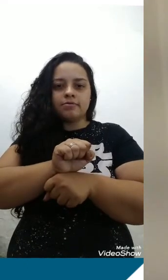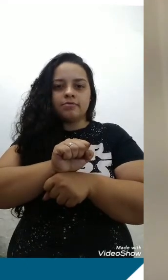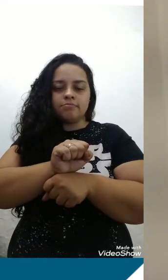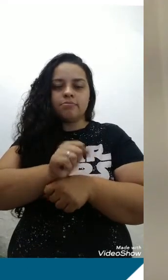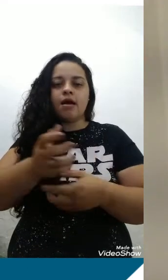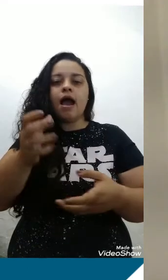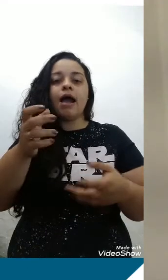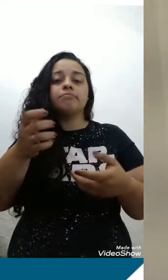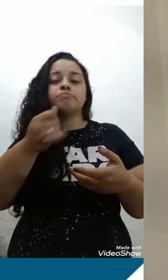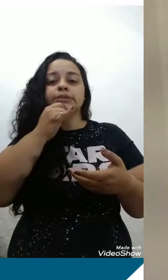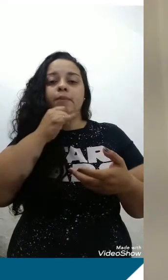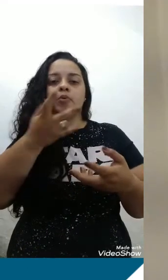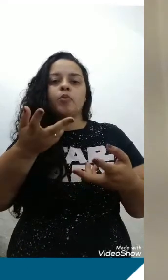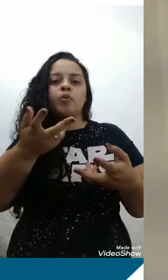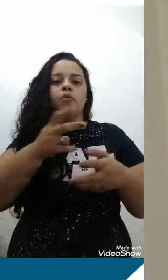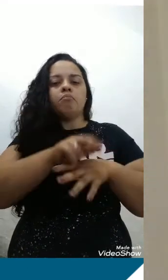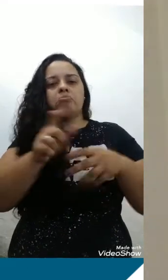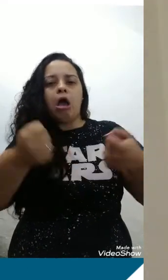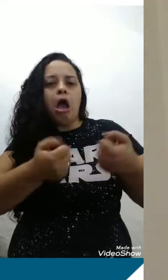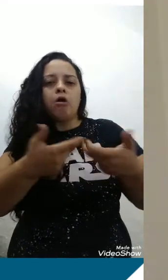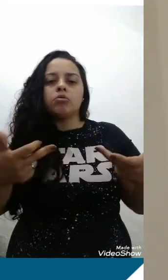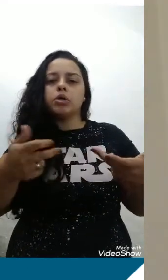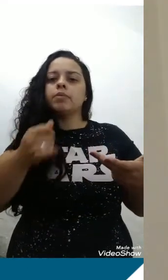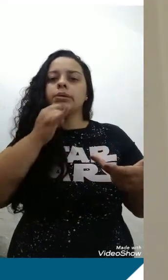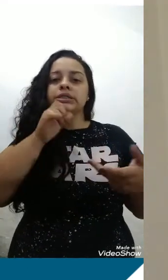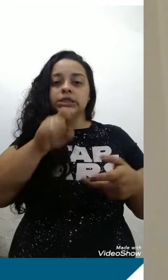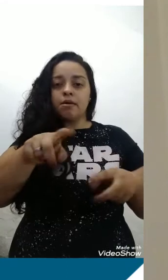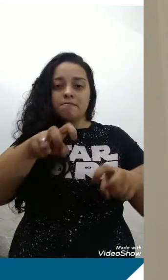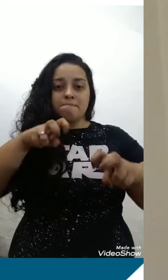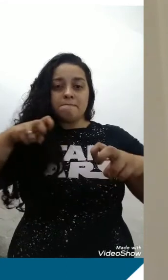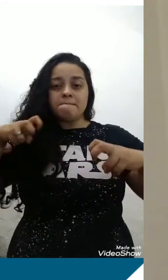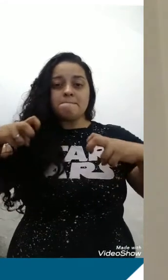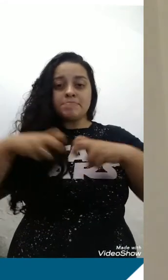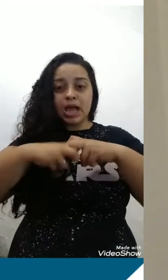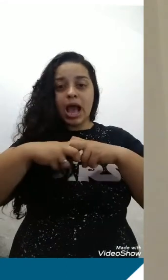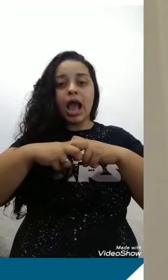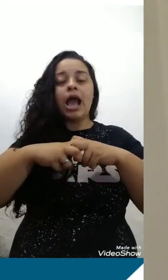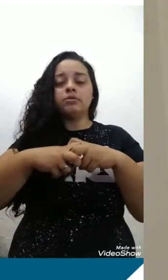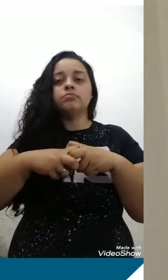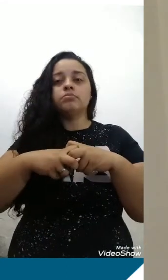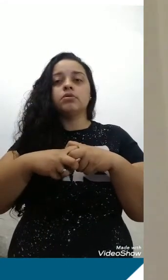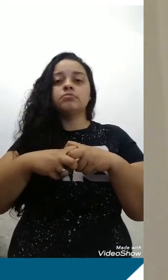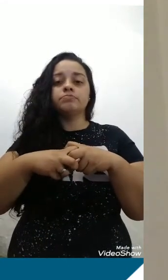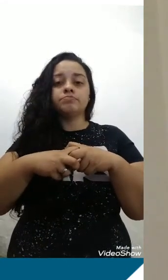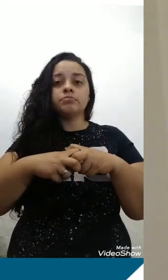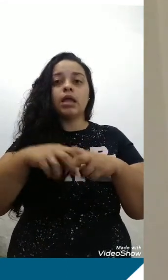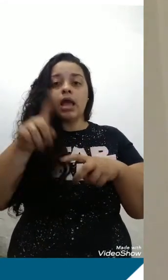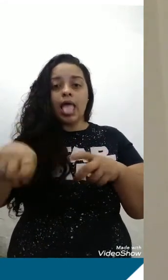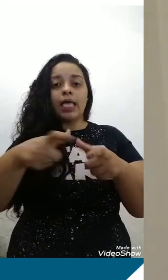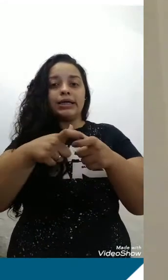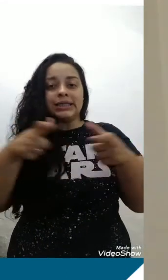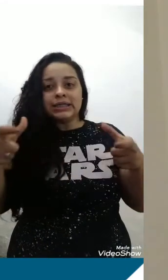exemplo, frear veículos. Além disso, numa eventual batida, numa eventual